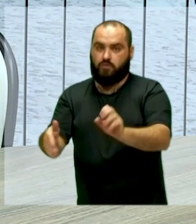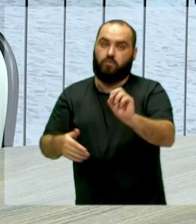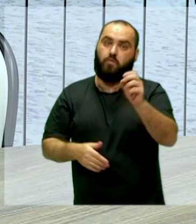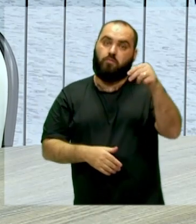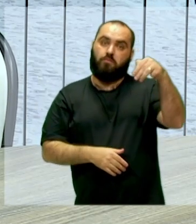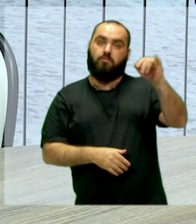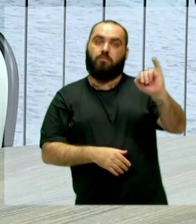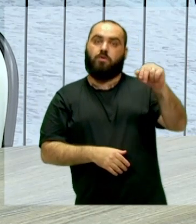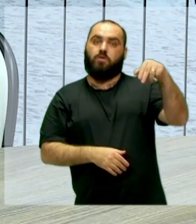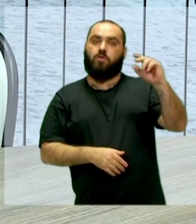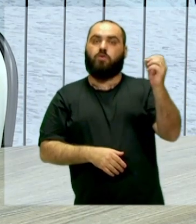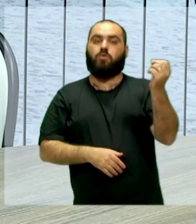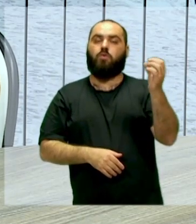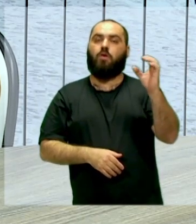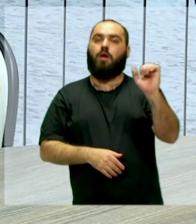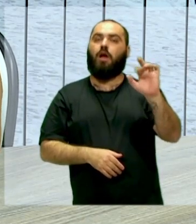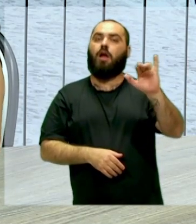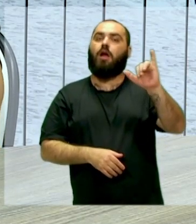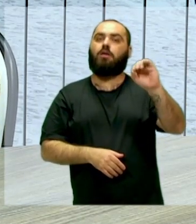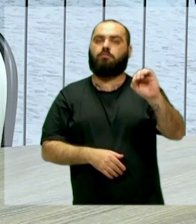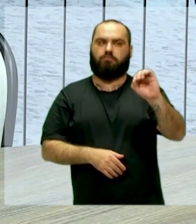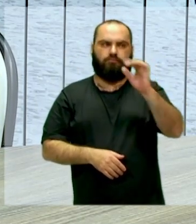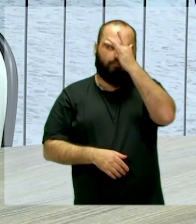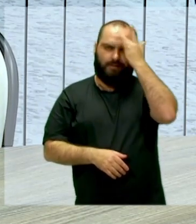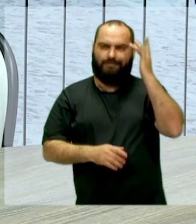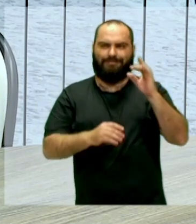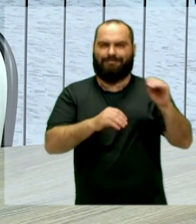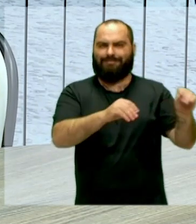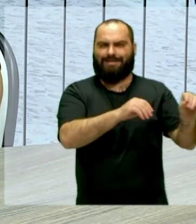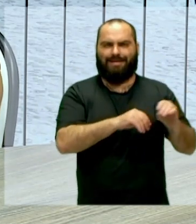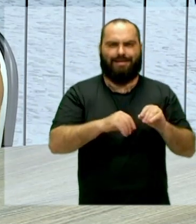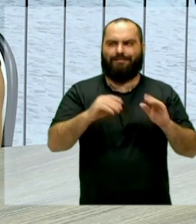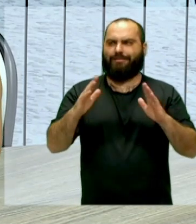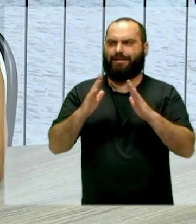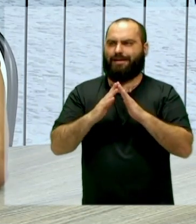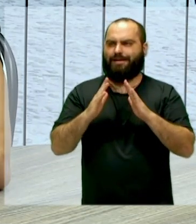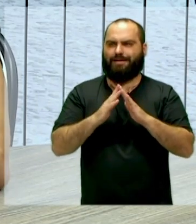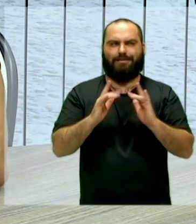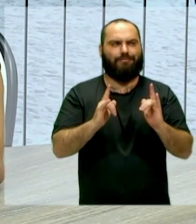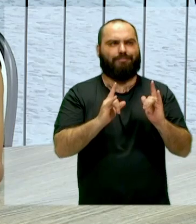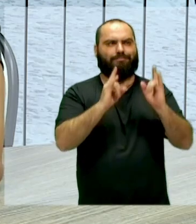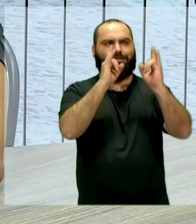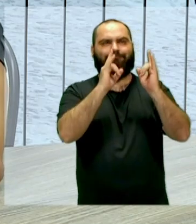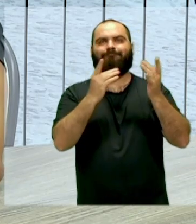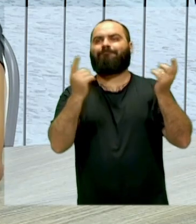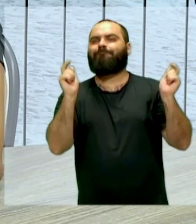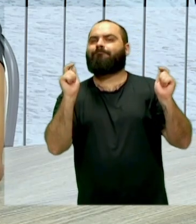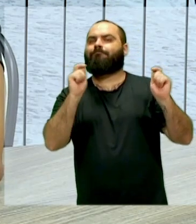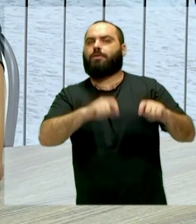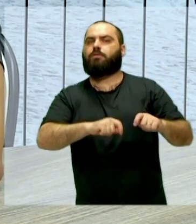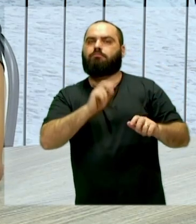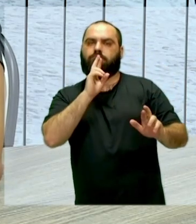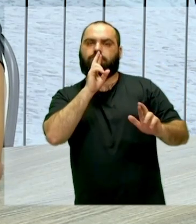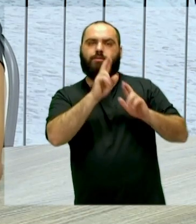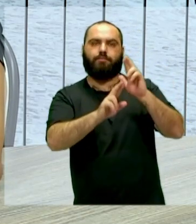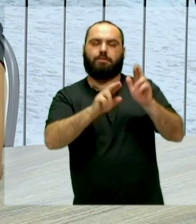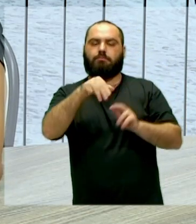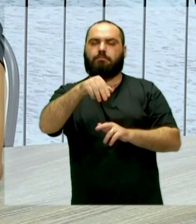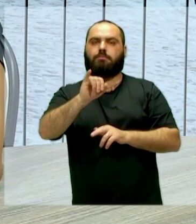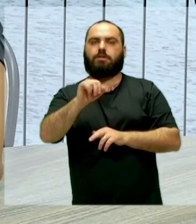minhocário né que para quem não tem um acesso à Terra mora em apartamento e pode ter isso como uma solução